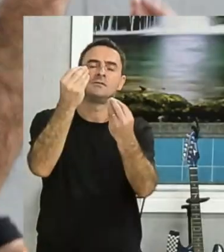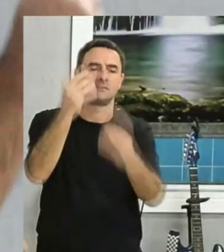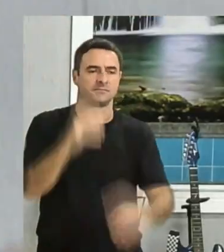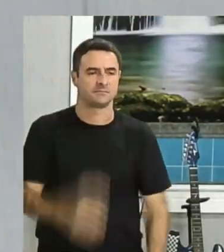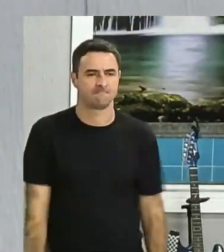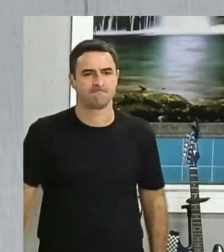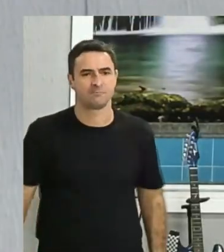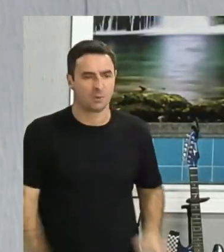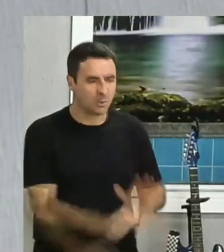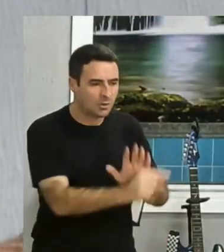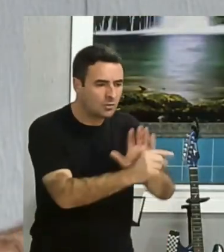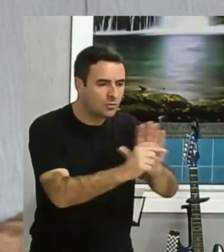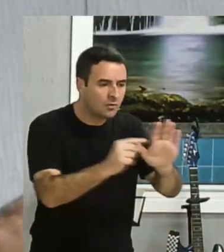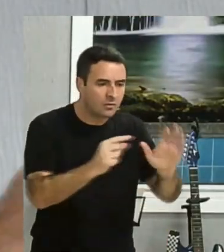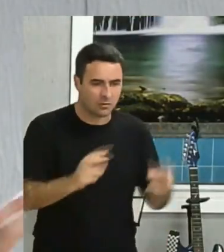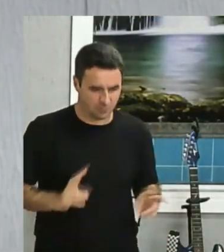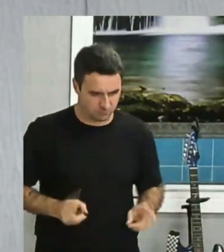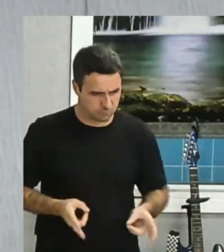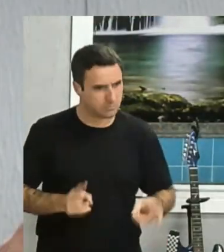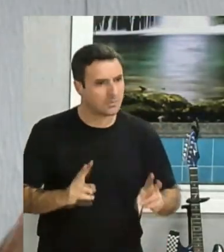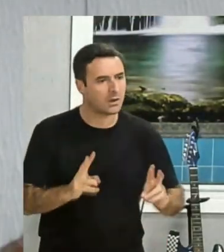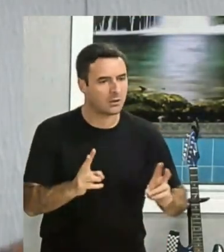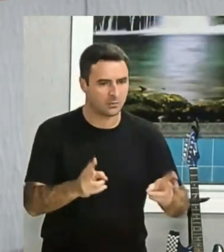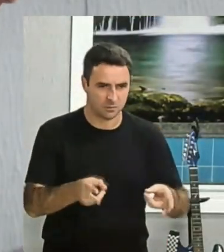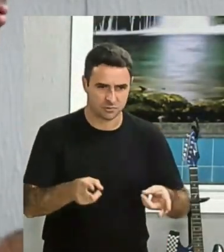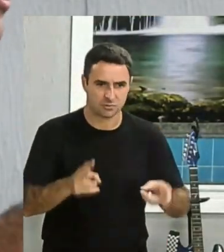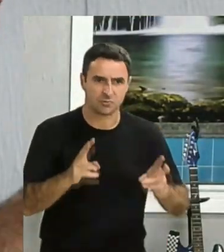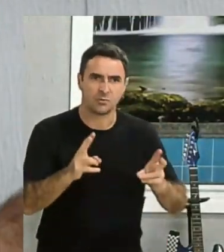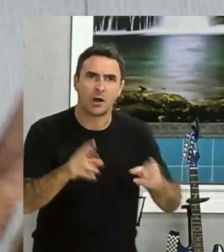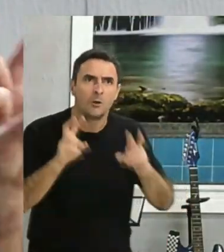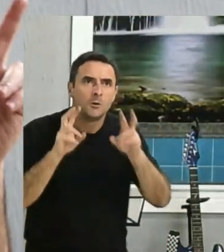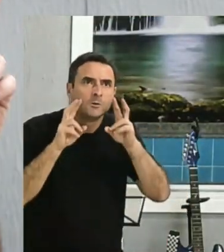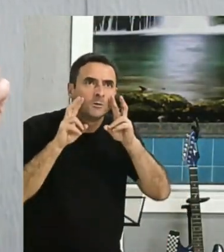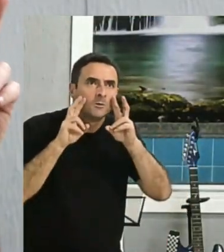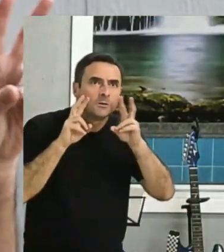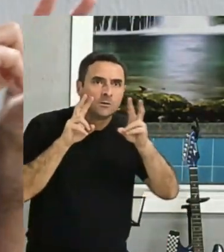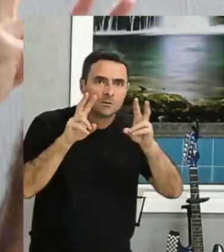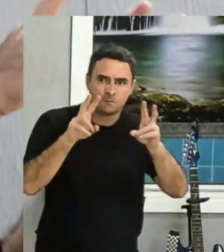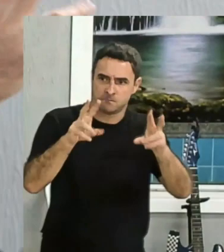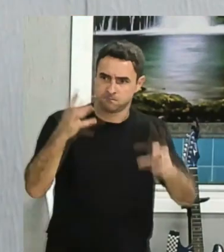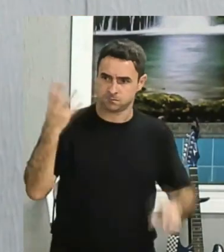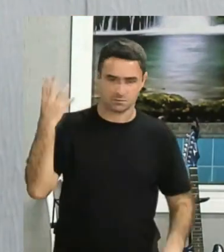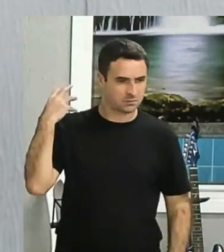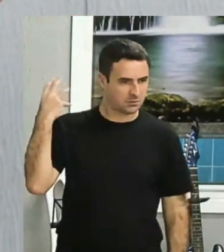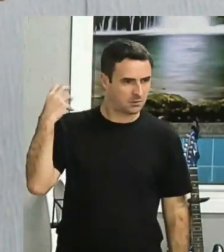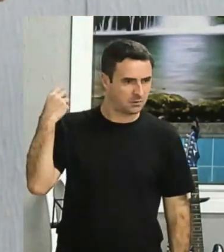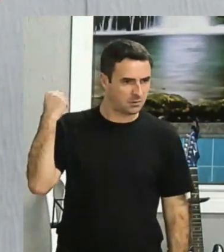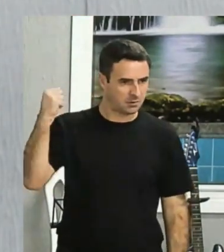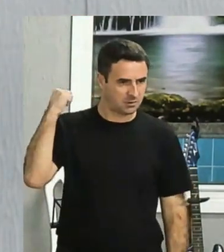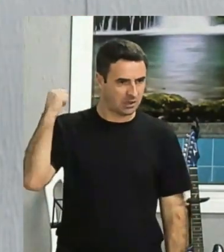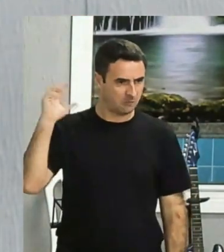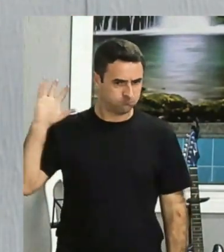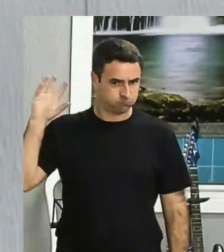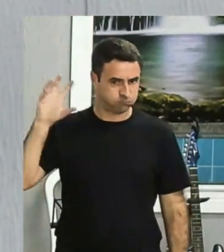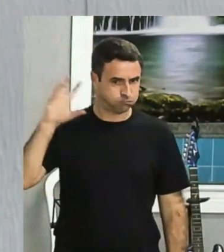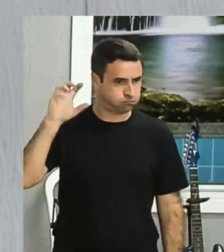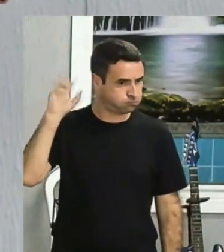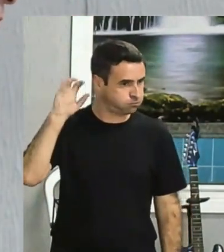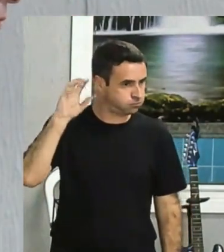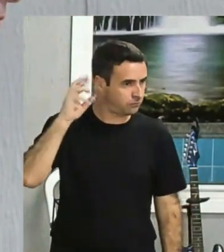né? E o versículo vai continuar. E ouvi atrás de mim uma forte